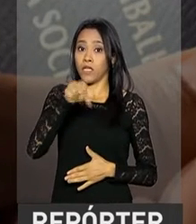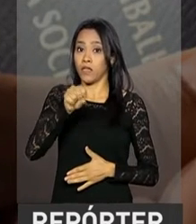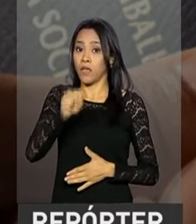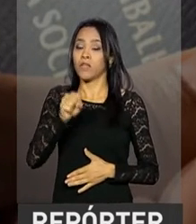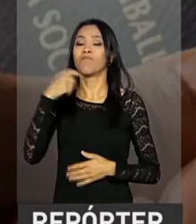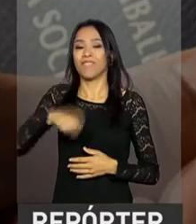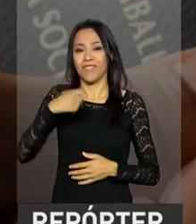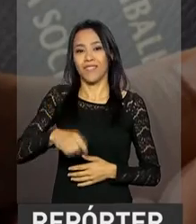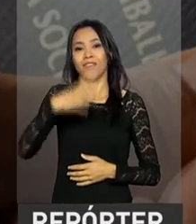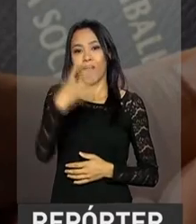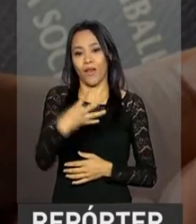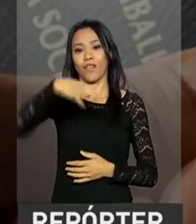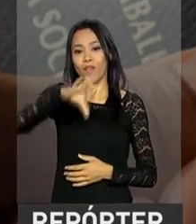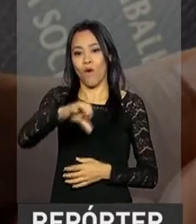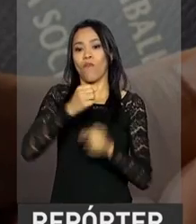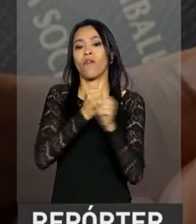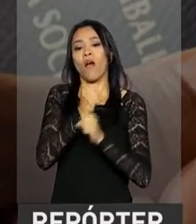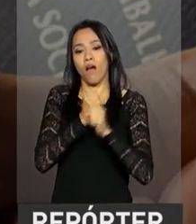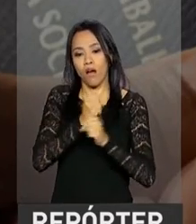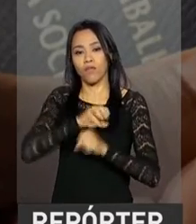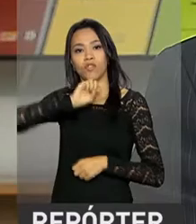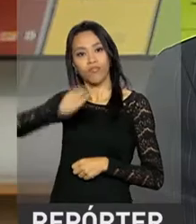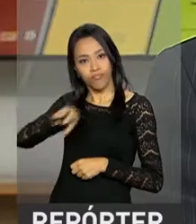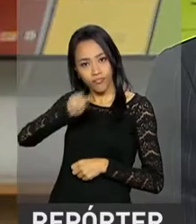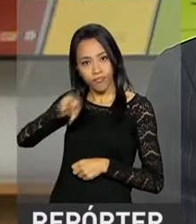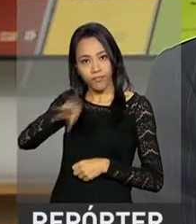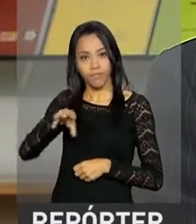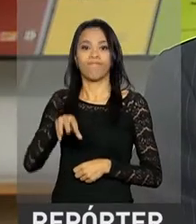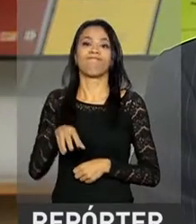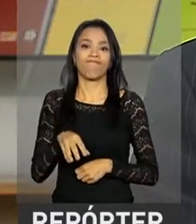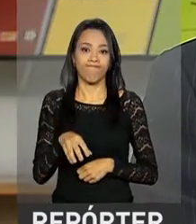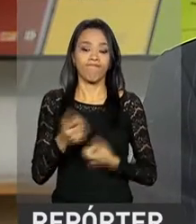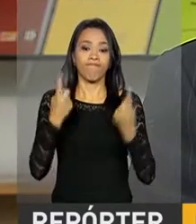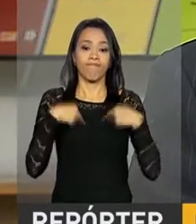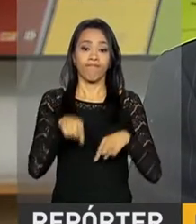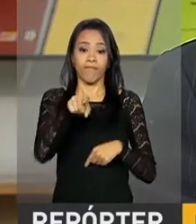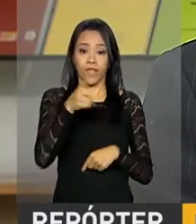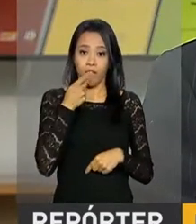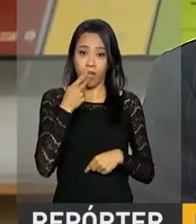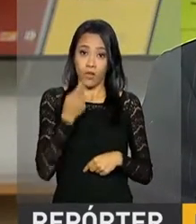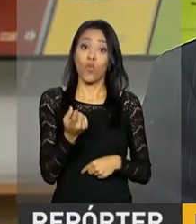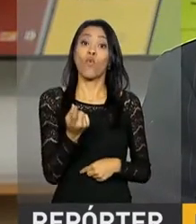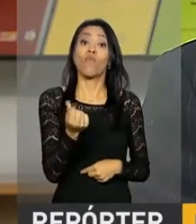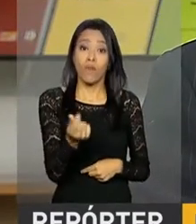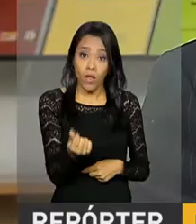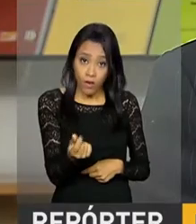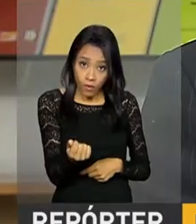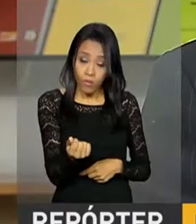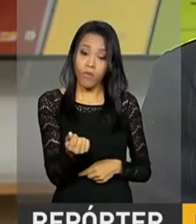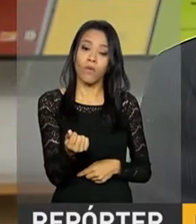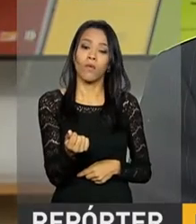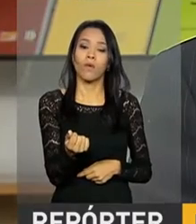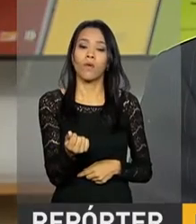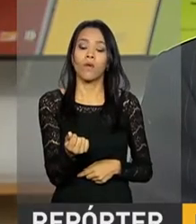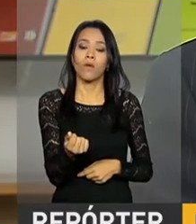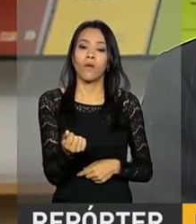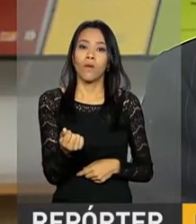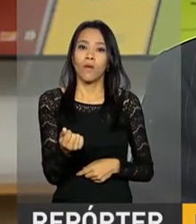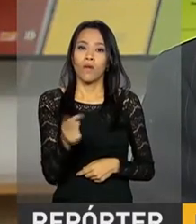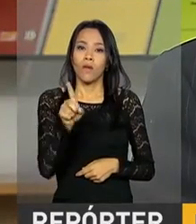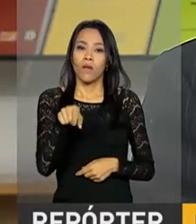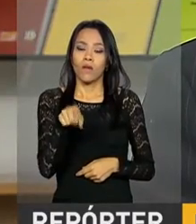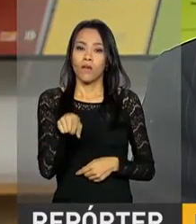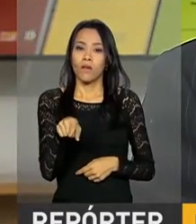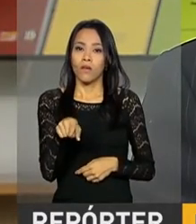necessários 49 anos de contribuição lote o valor do benefício passou a se vinculado